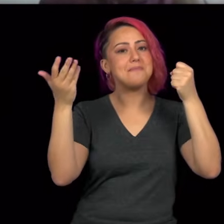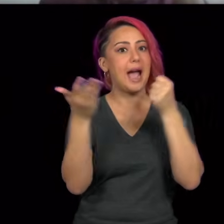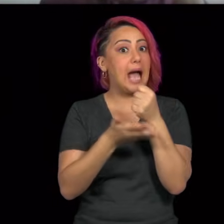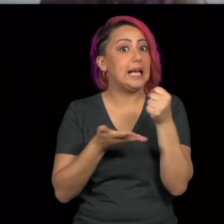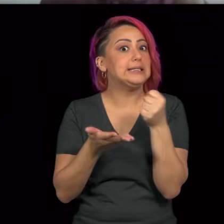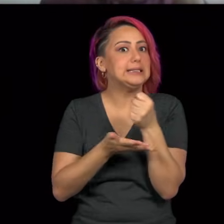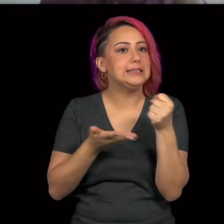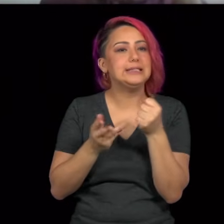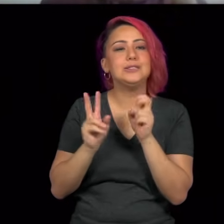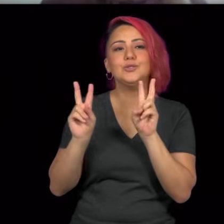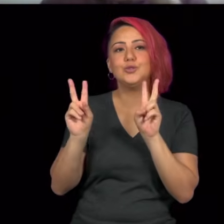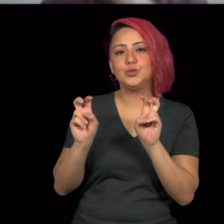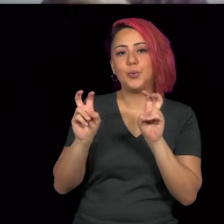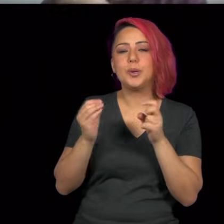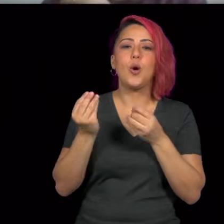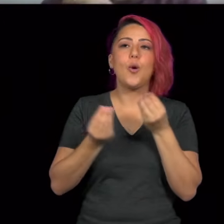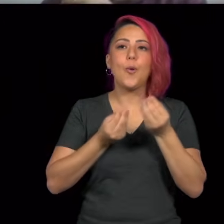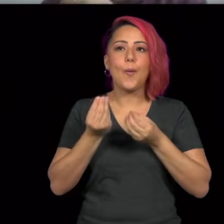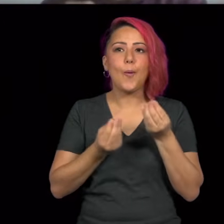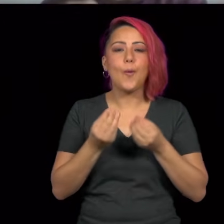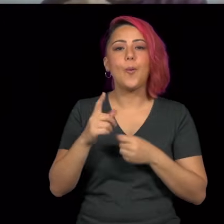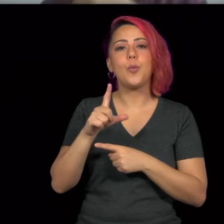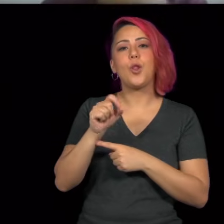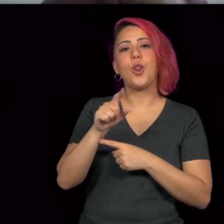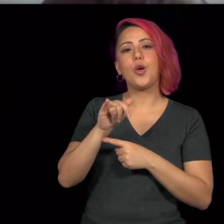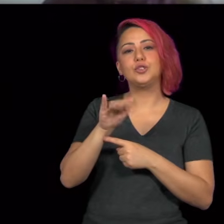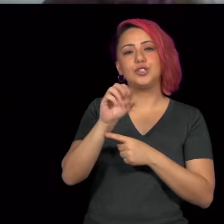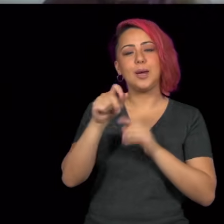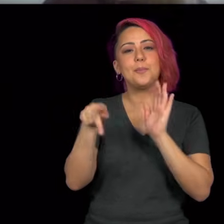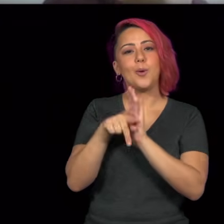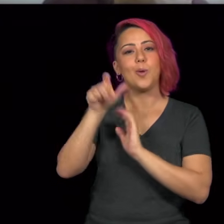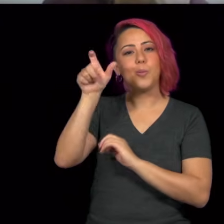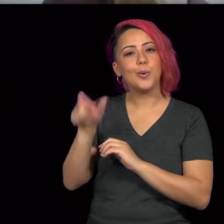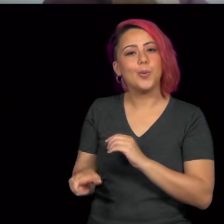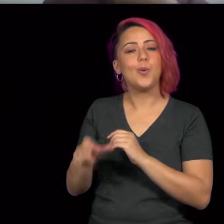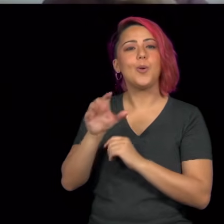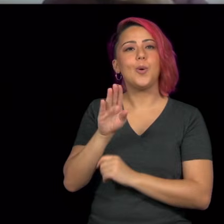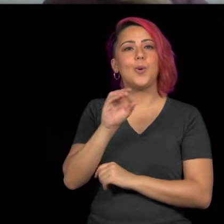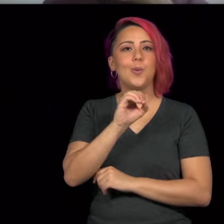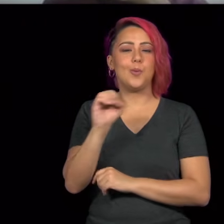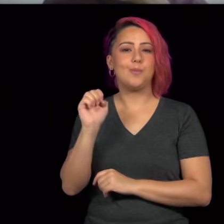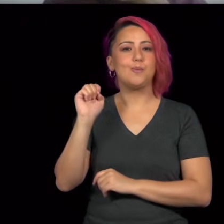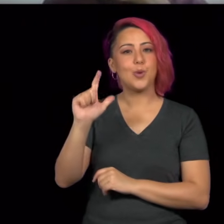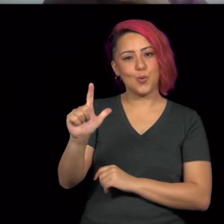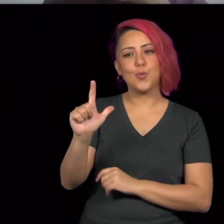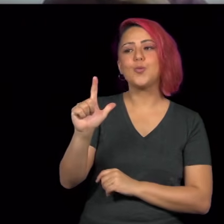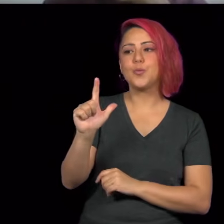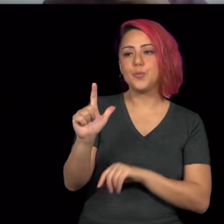básicas de como que a lógica booleana está relacionada com